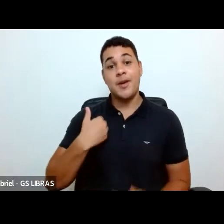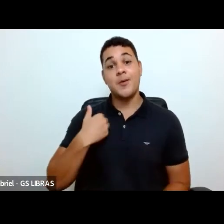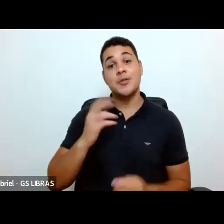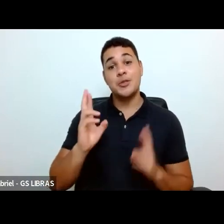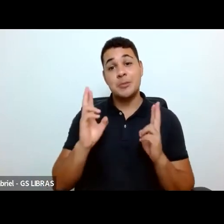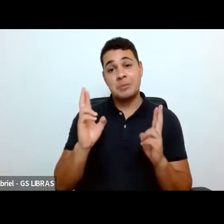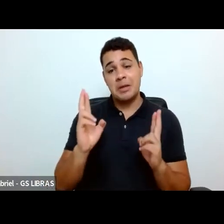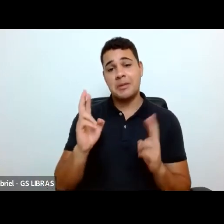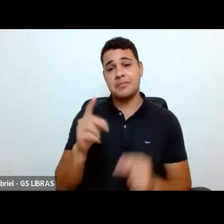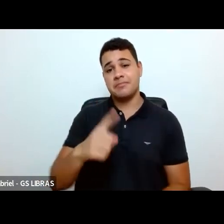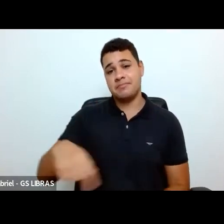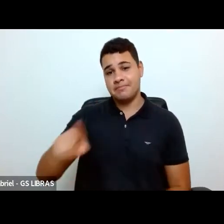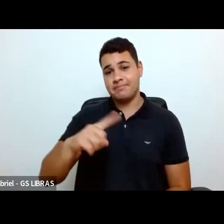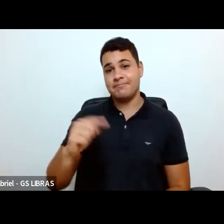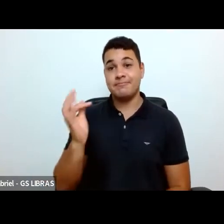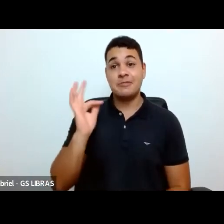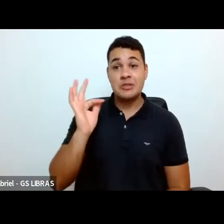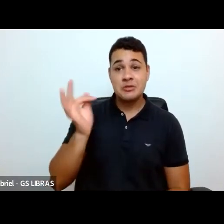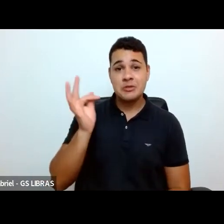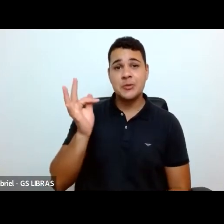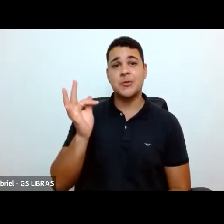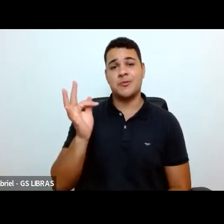outra oportunidade, a gente tenha